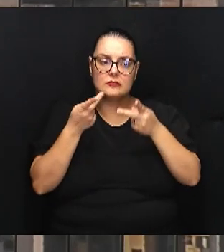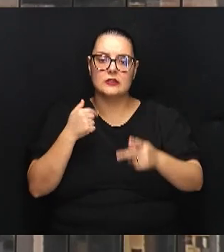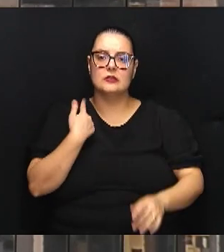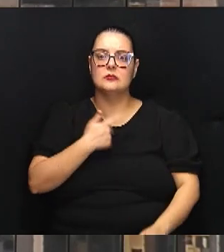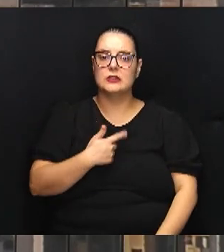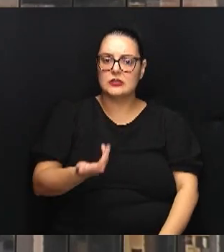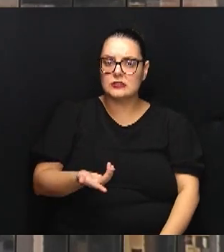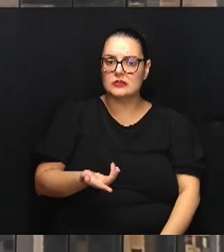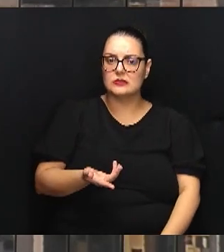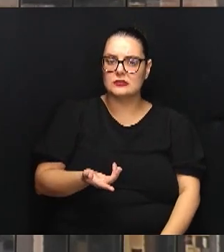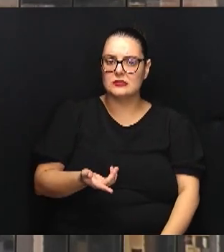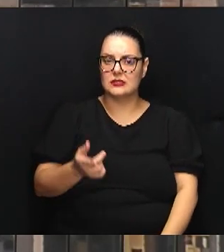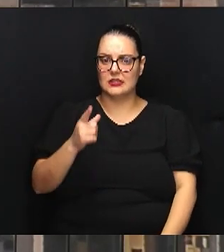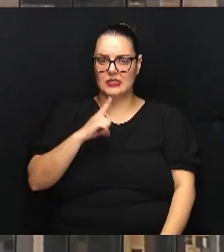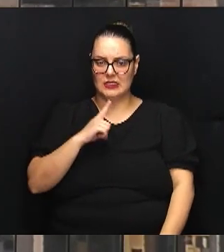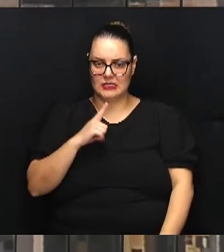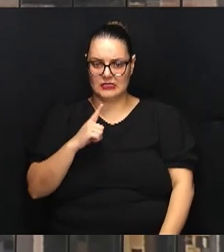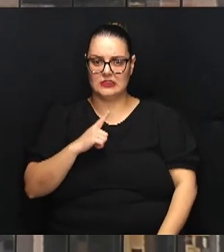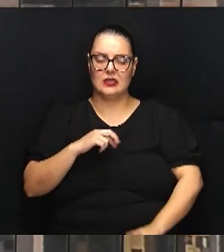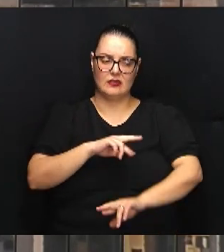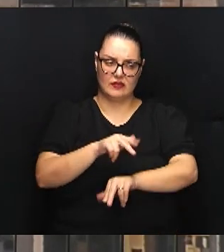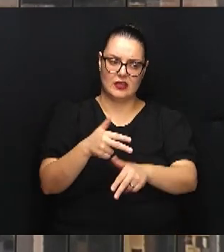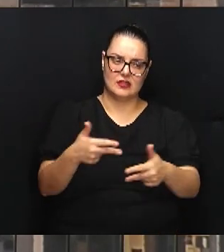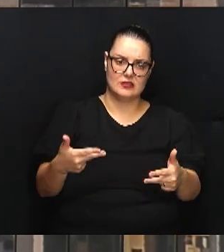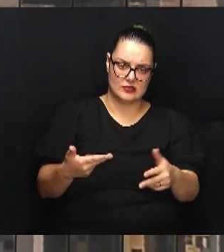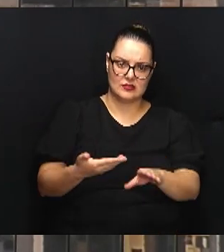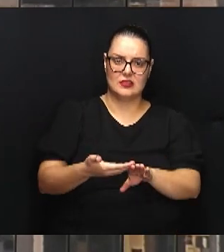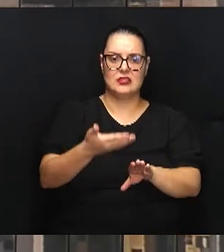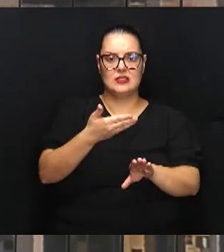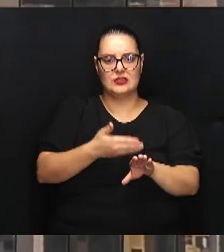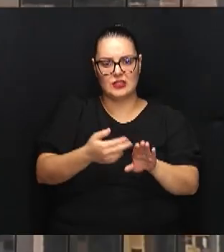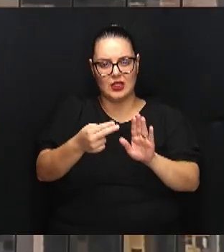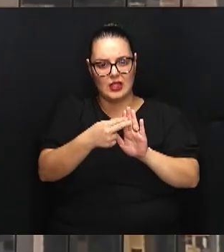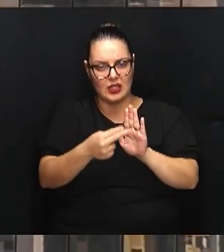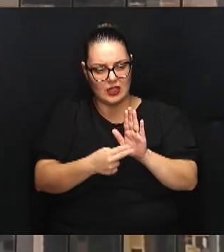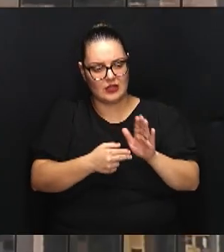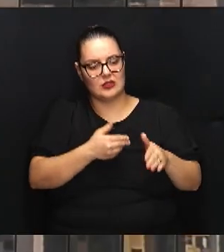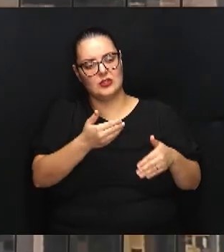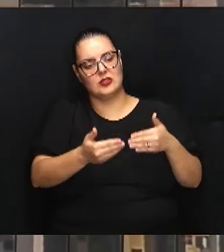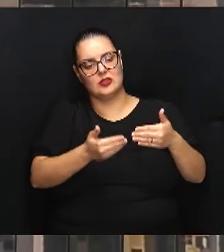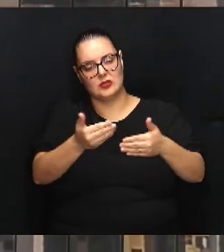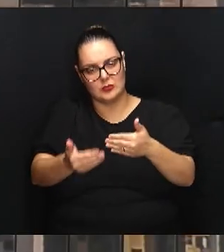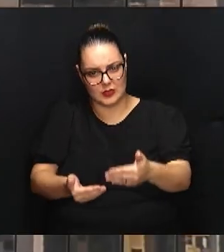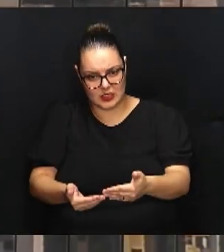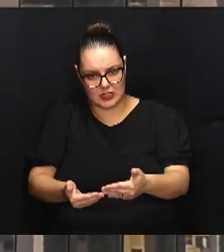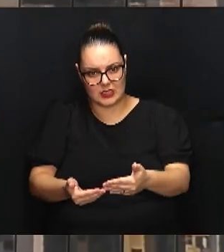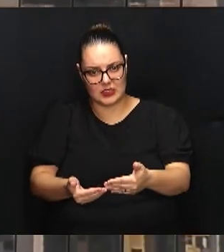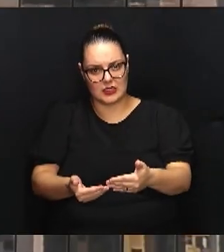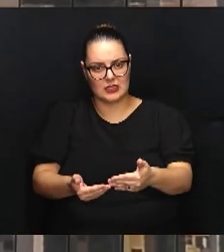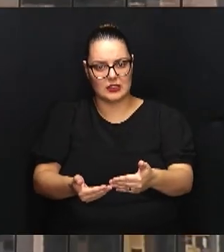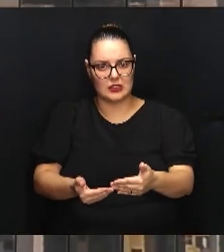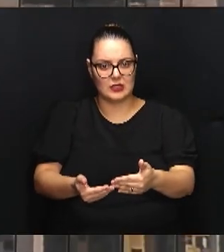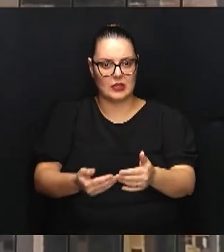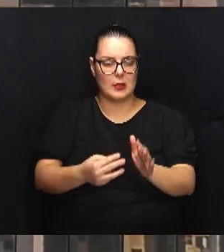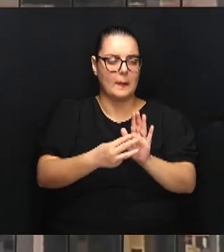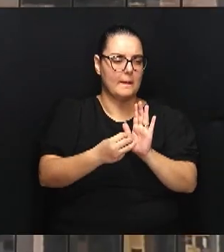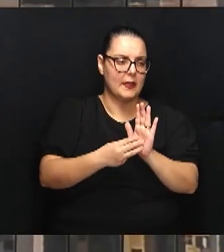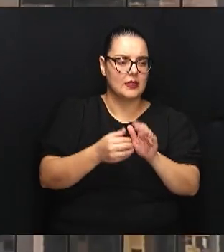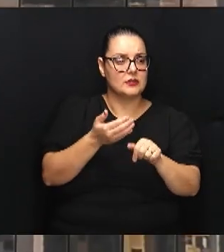né? Mas eu queria que você falasse para a gente, existe muita coisa por trás, muitas normas,